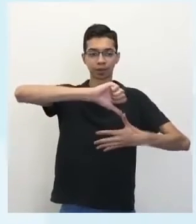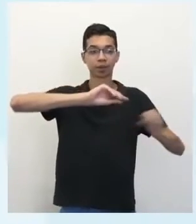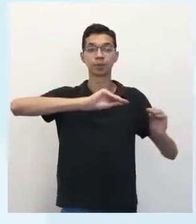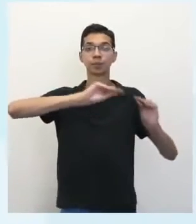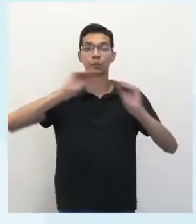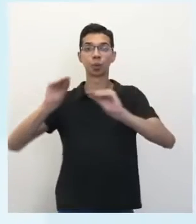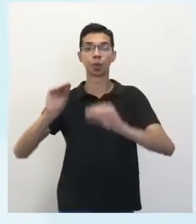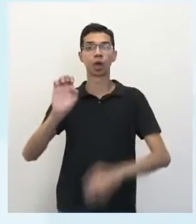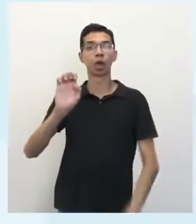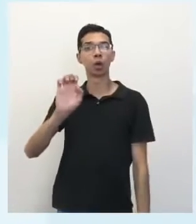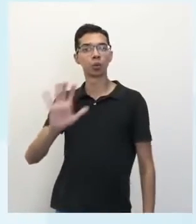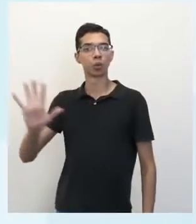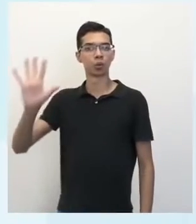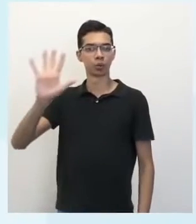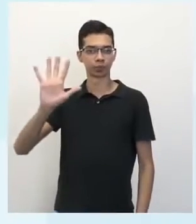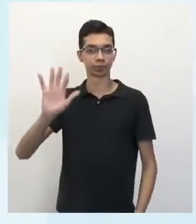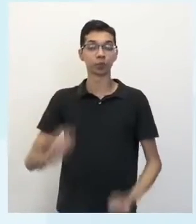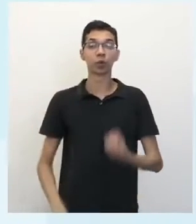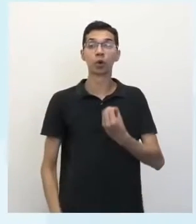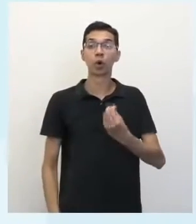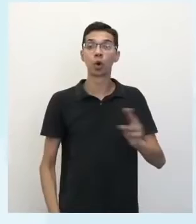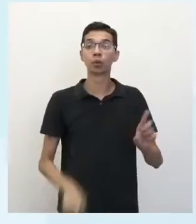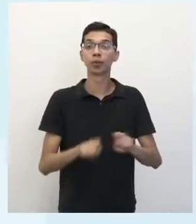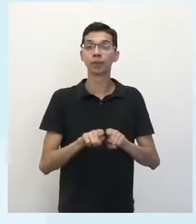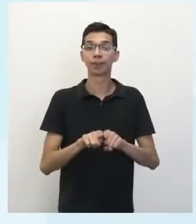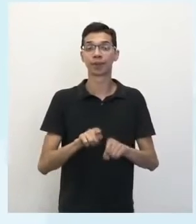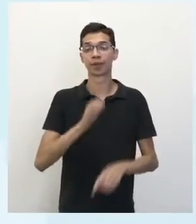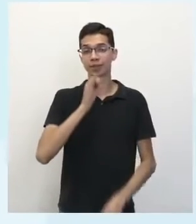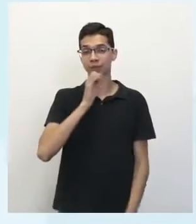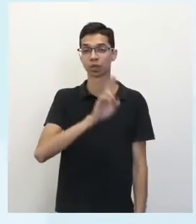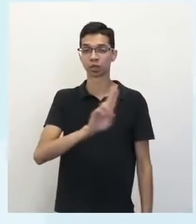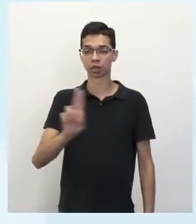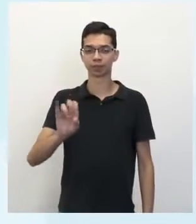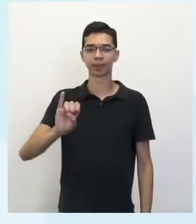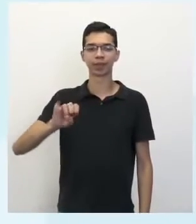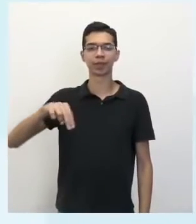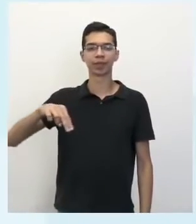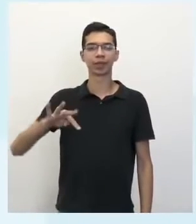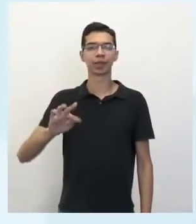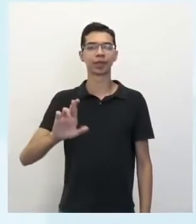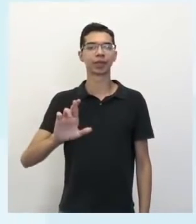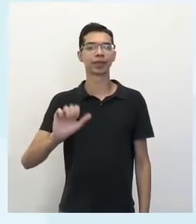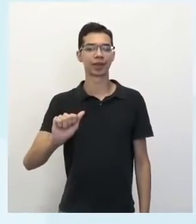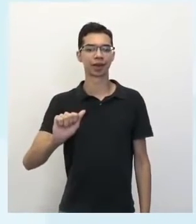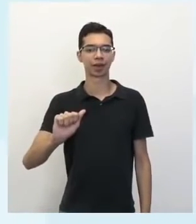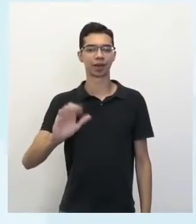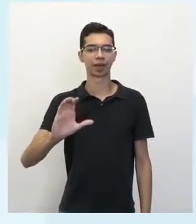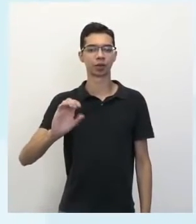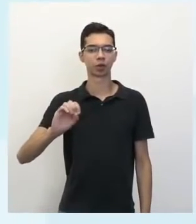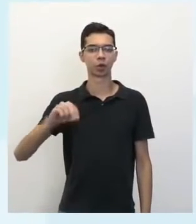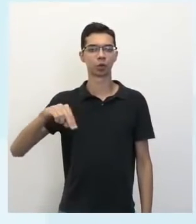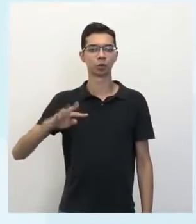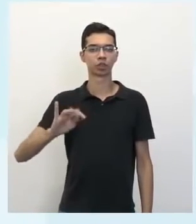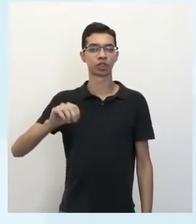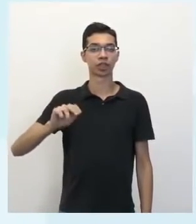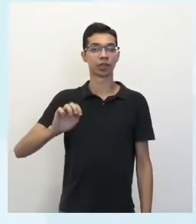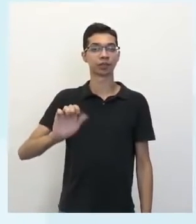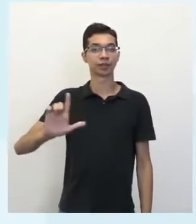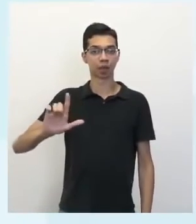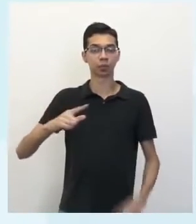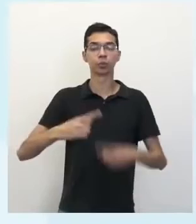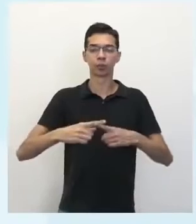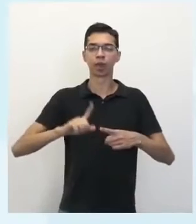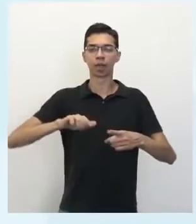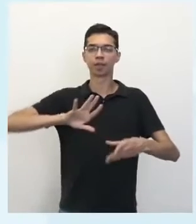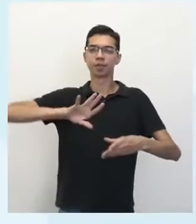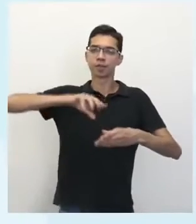ou vice-versa, ou ela pode ser intracontinental, quando a migração ela acontece dentro do próprio